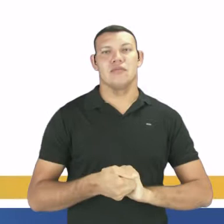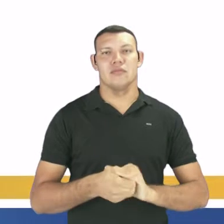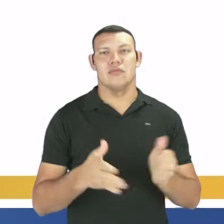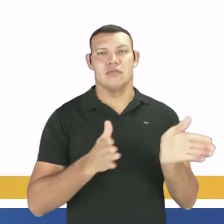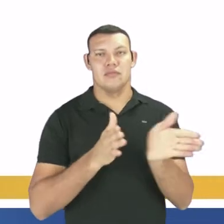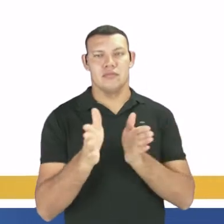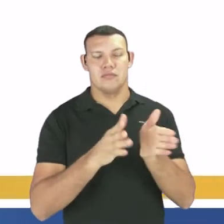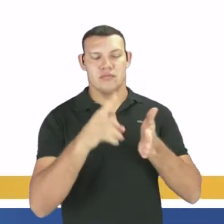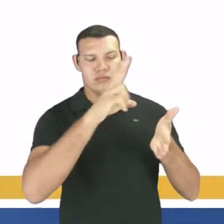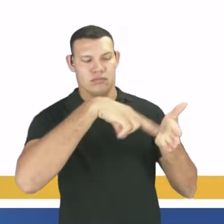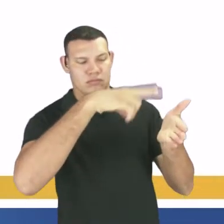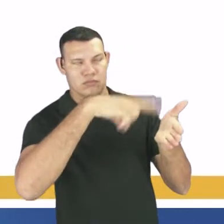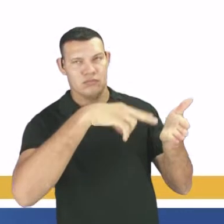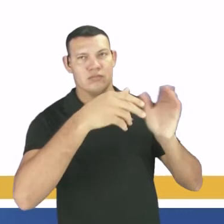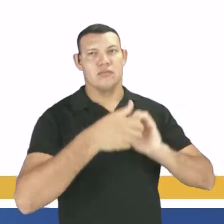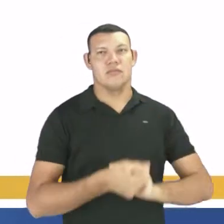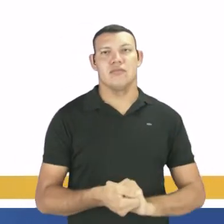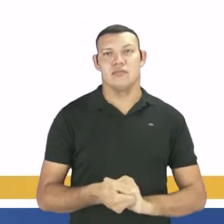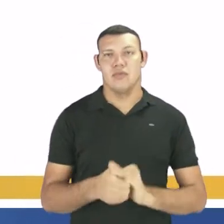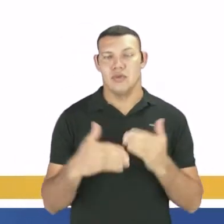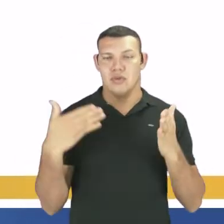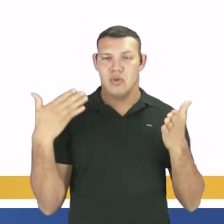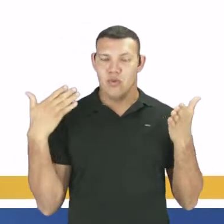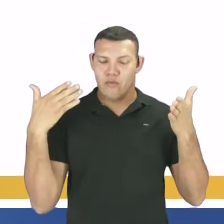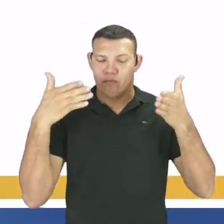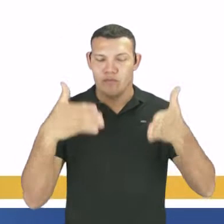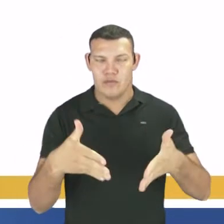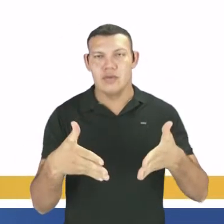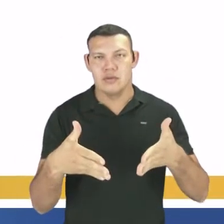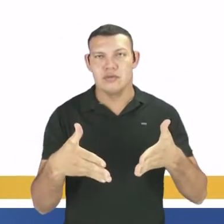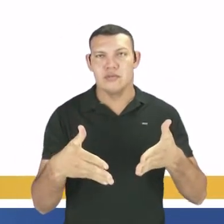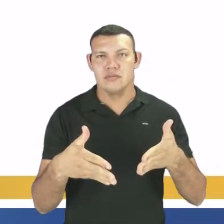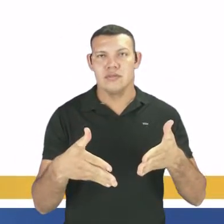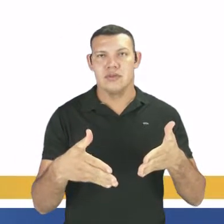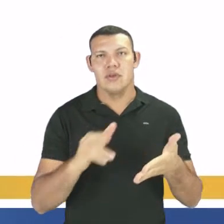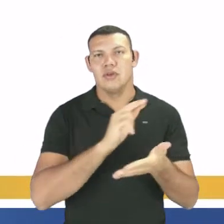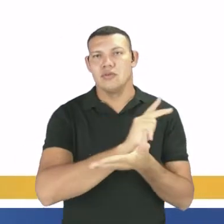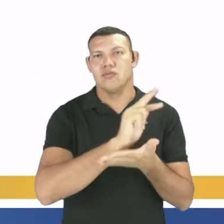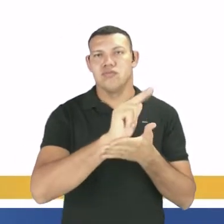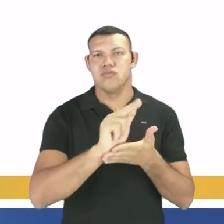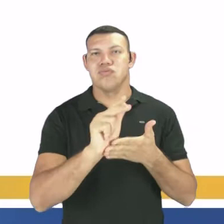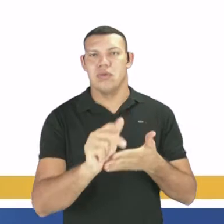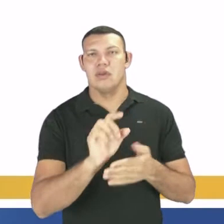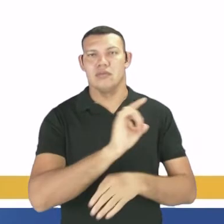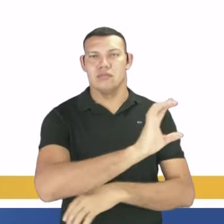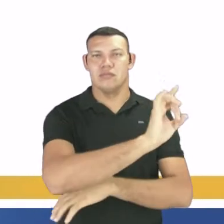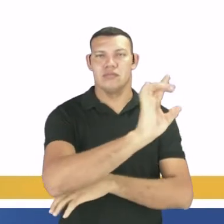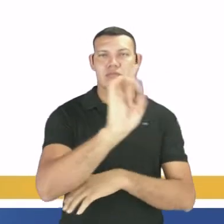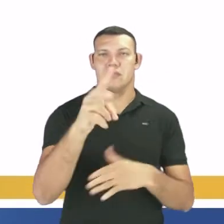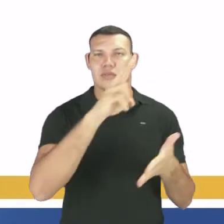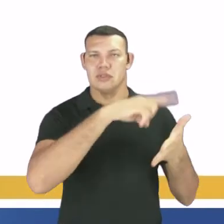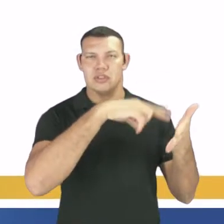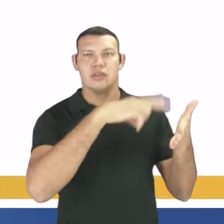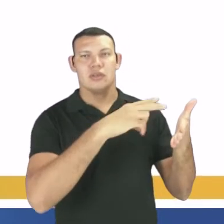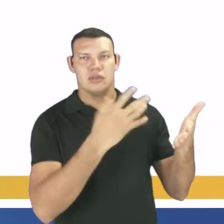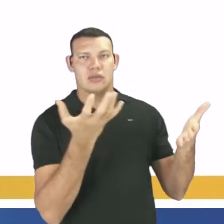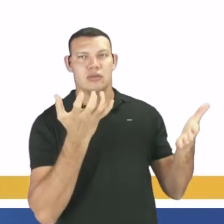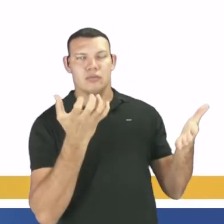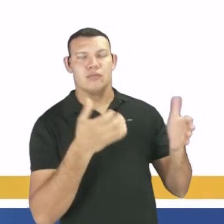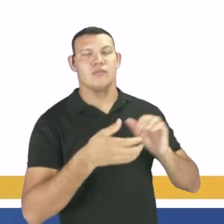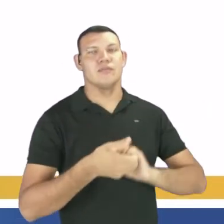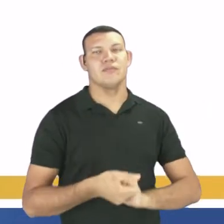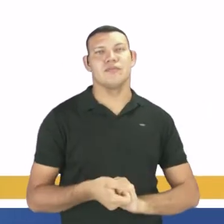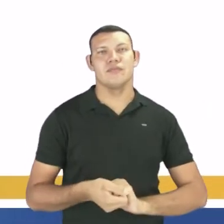leitura, tendo em vista a diversidade de tipos de leitores que podem se dedicar ao texto.